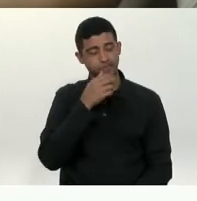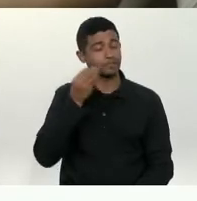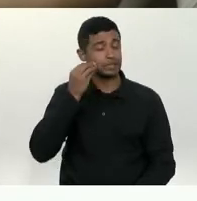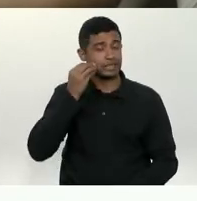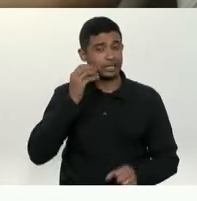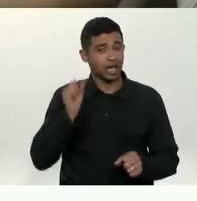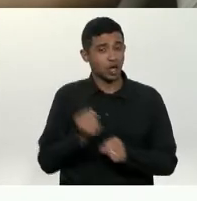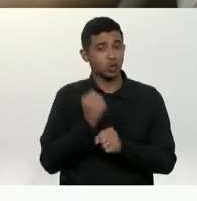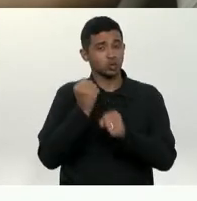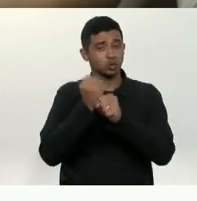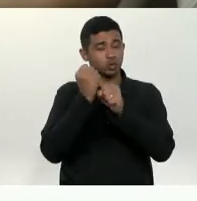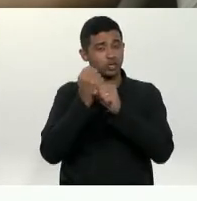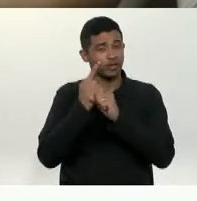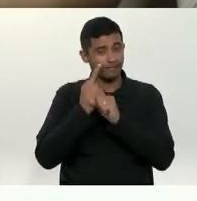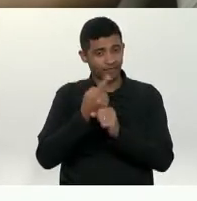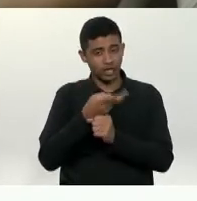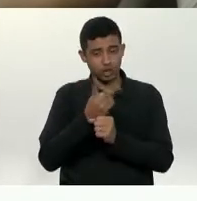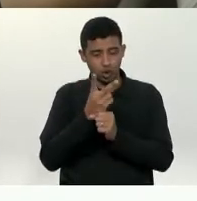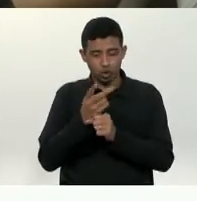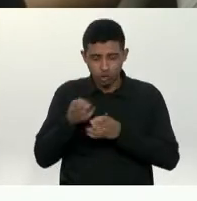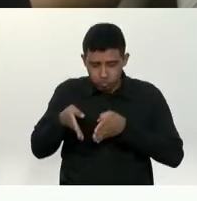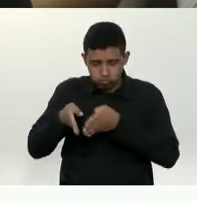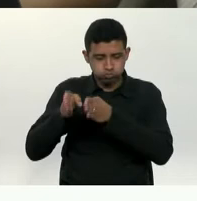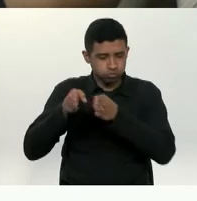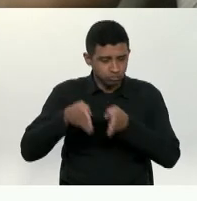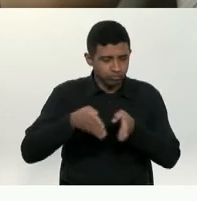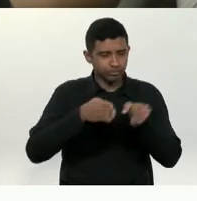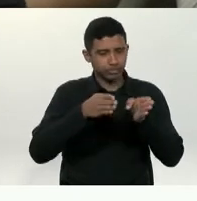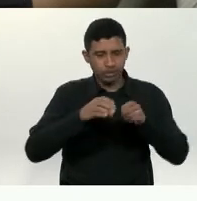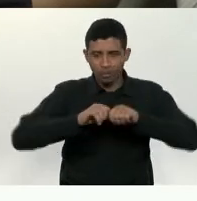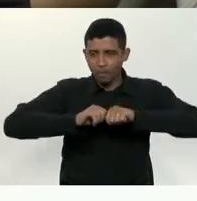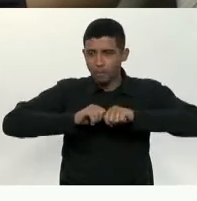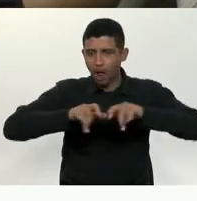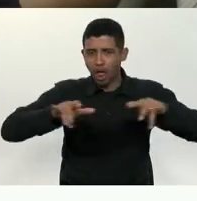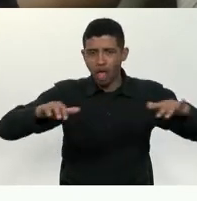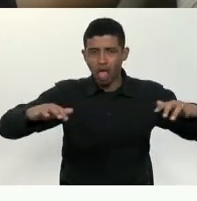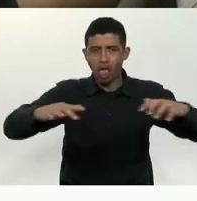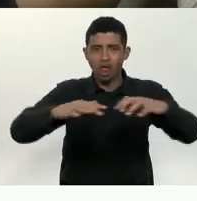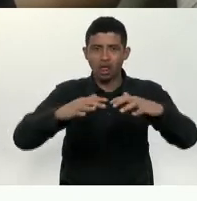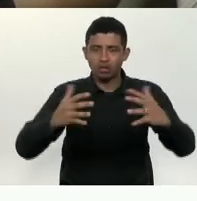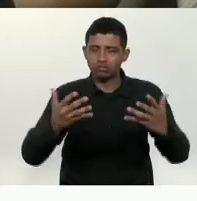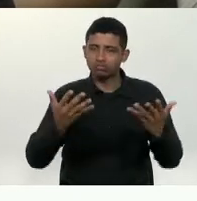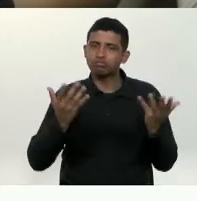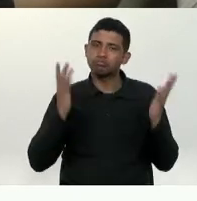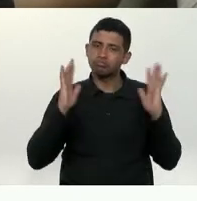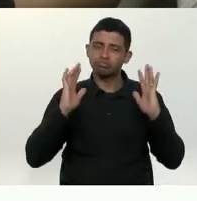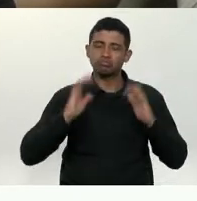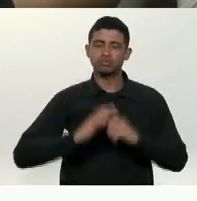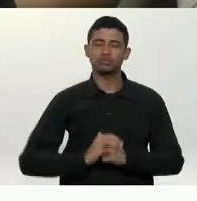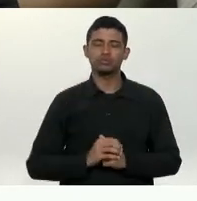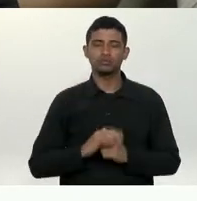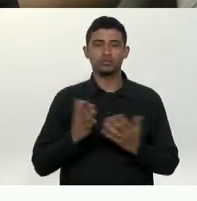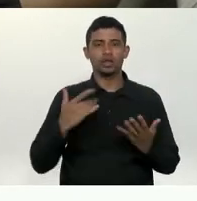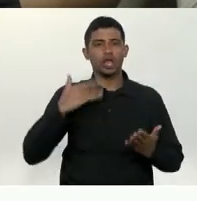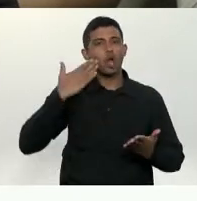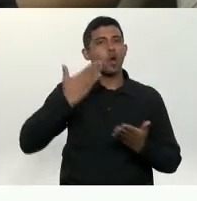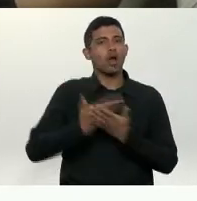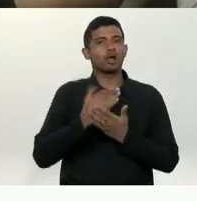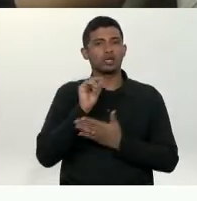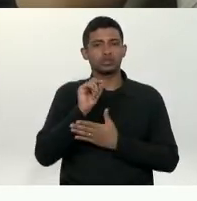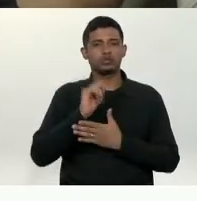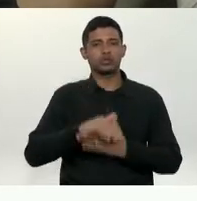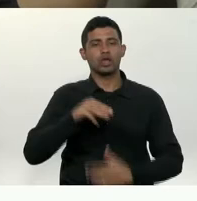mesmo lugar, na verdade, isso é uma onerosidade excessiva que se impõe. Então, acredito que o